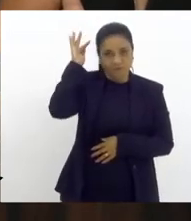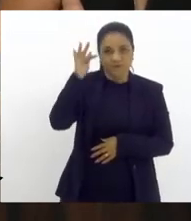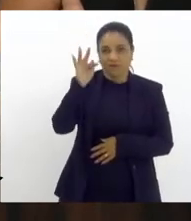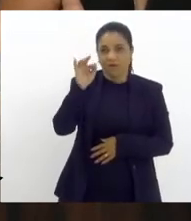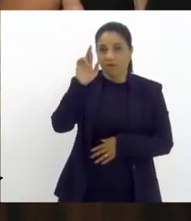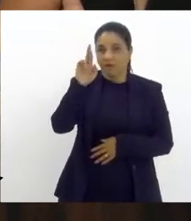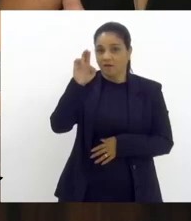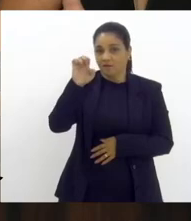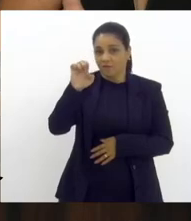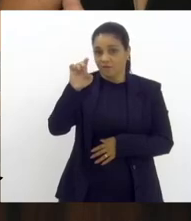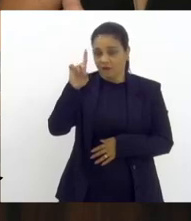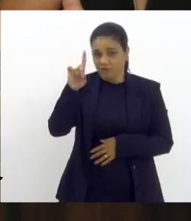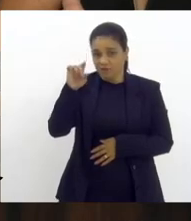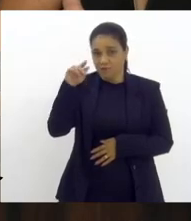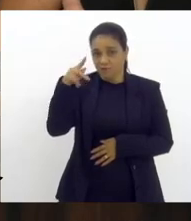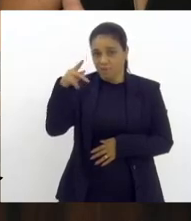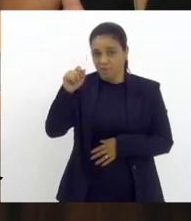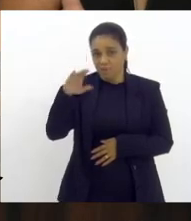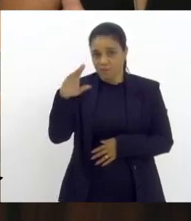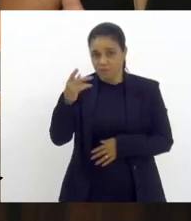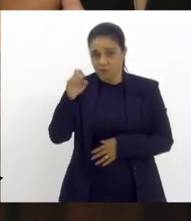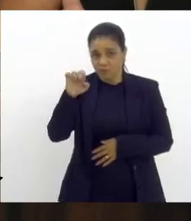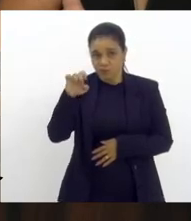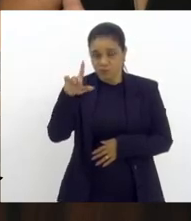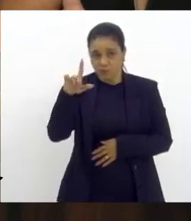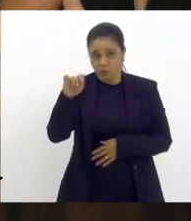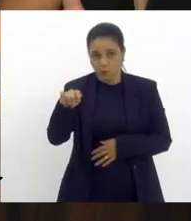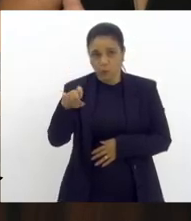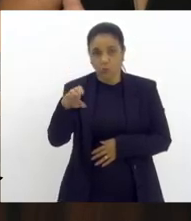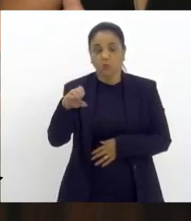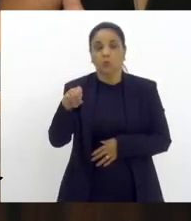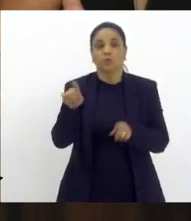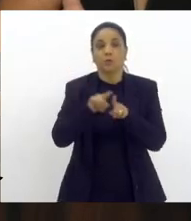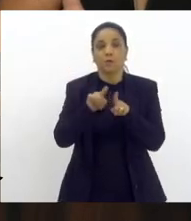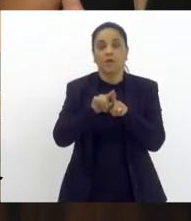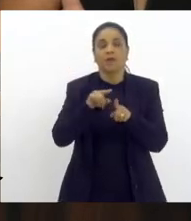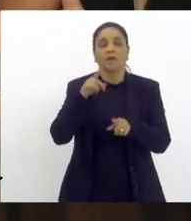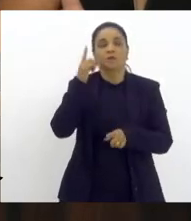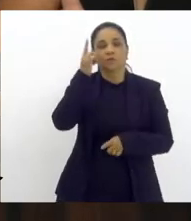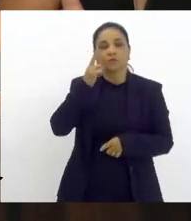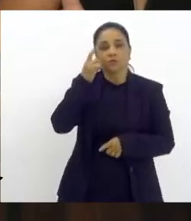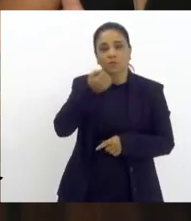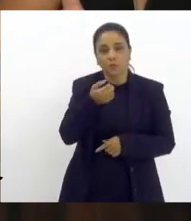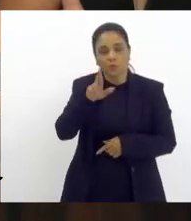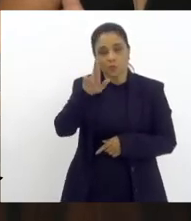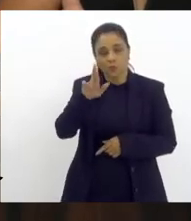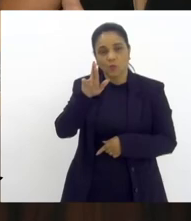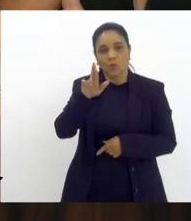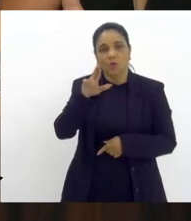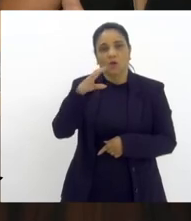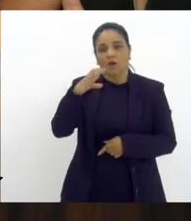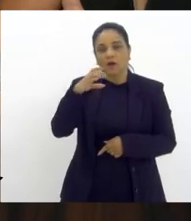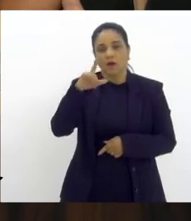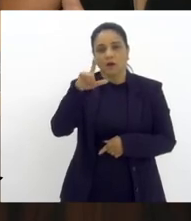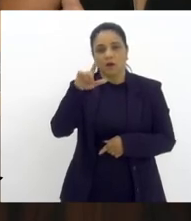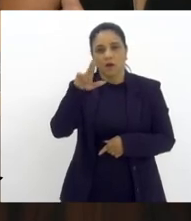a presença do Doutor Cláudio Alexandre presidente da Renovação